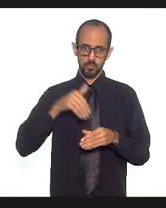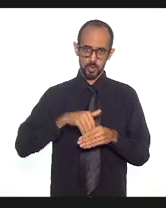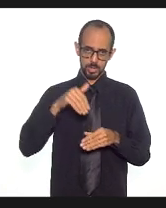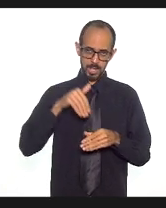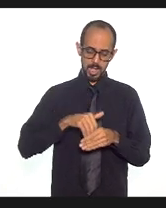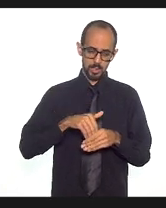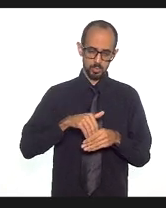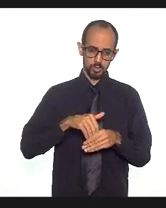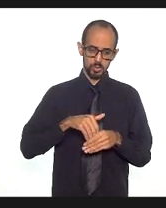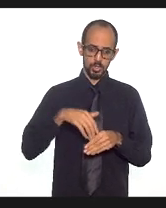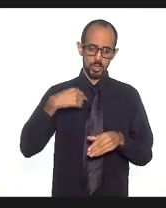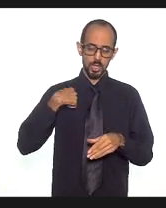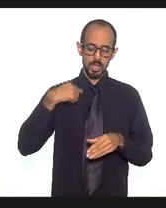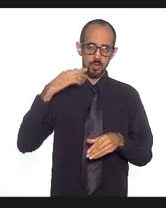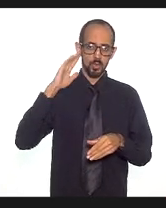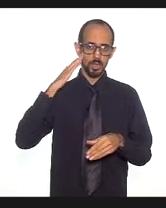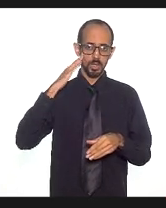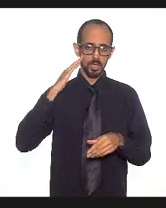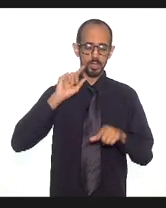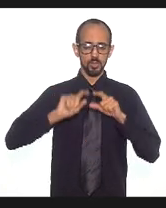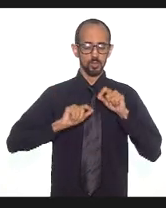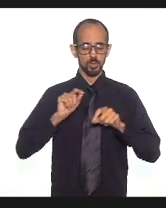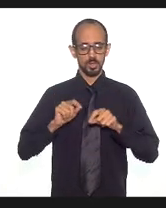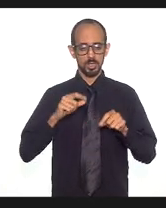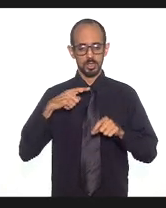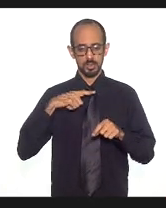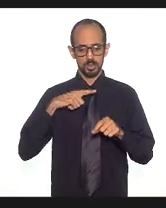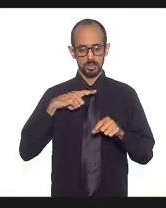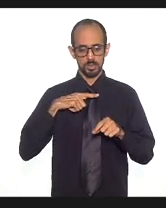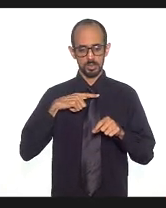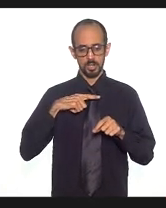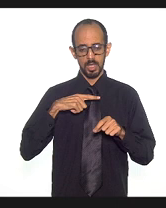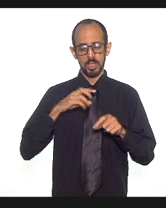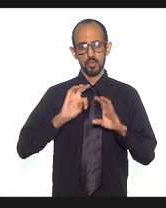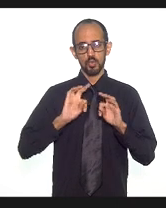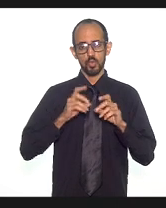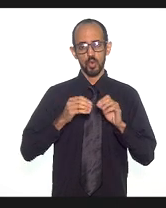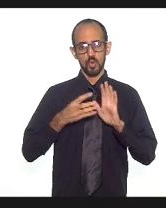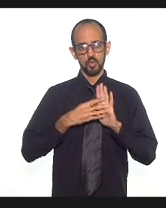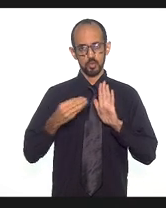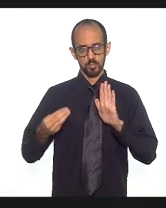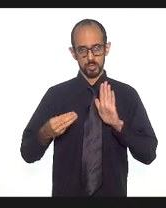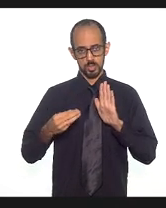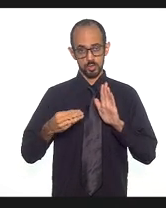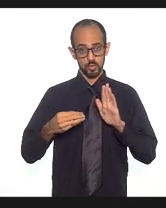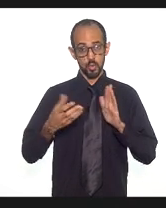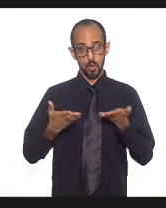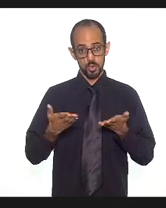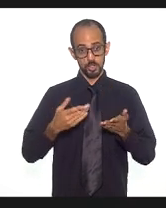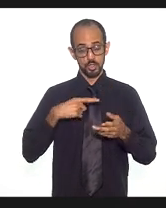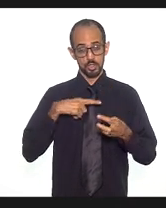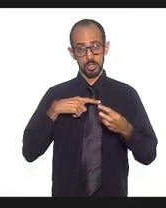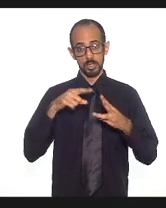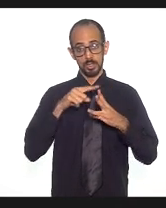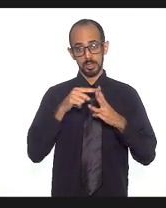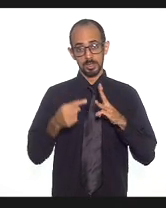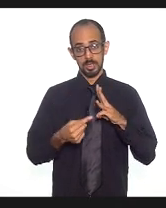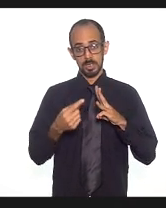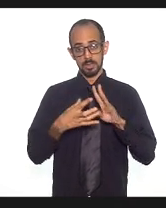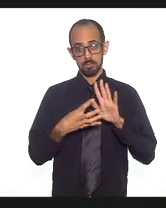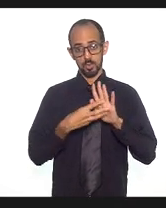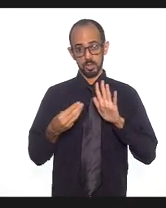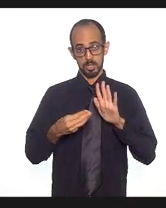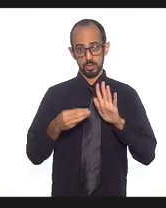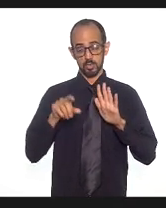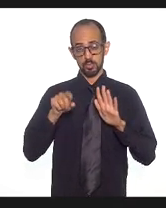eu entendo que existem em todos os modelos, né? Hoje, praticamente, nós temos três modelos, né? Que é a escolha por